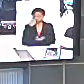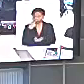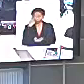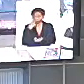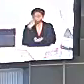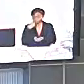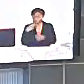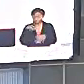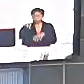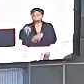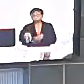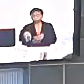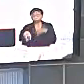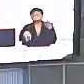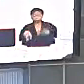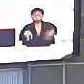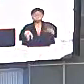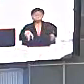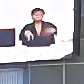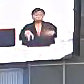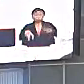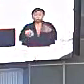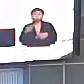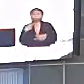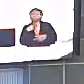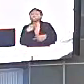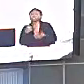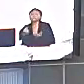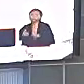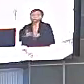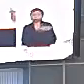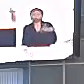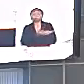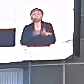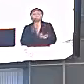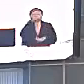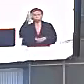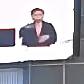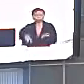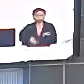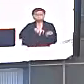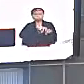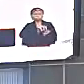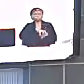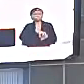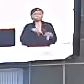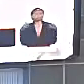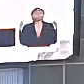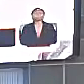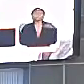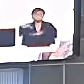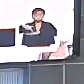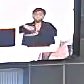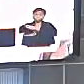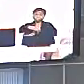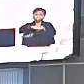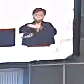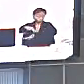saltar de lá e ajudar o menino a cadeira lá dentro do ônibus gente tá difícil demais gente os passeios de Belo Horizonte